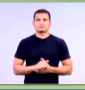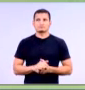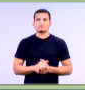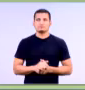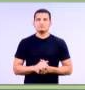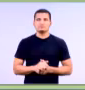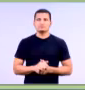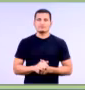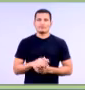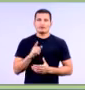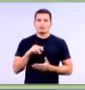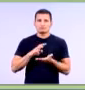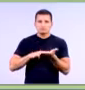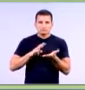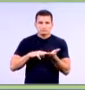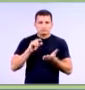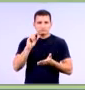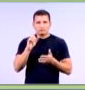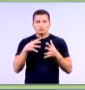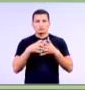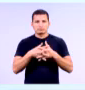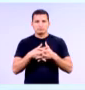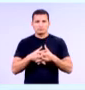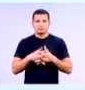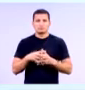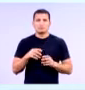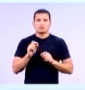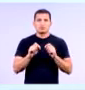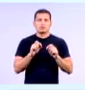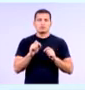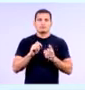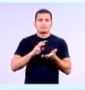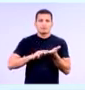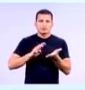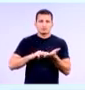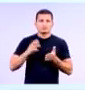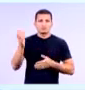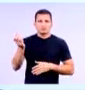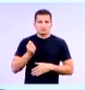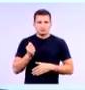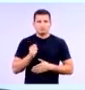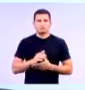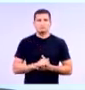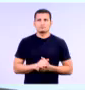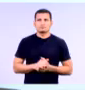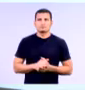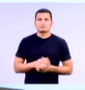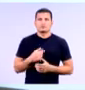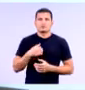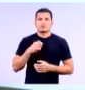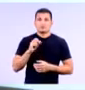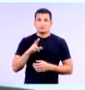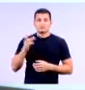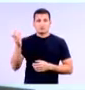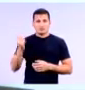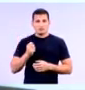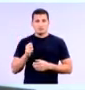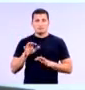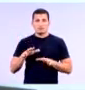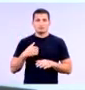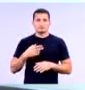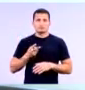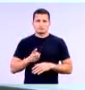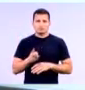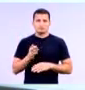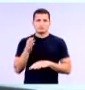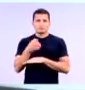É um método um pouquinho mais complexo, gente. O que o método sacar, ele diz? Eu vou sacar, mas toda vez que eu vou no banco, eu tento